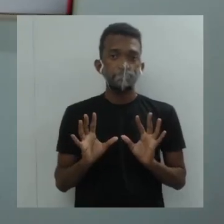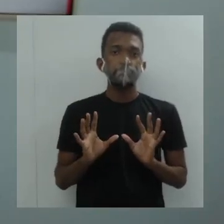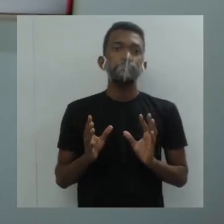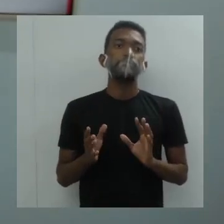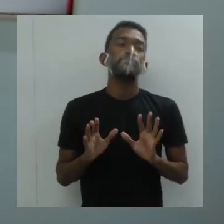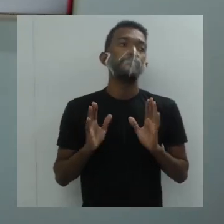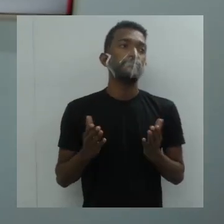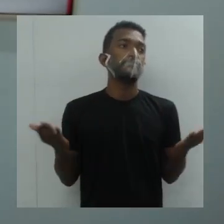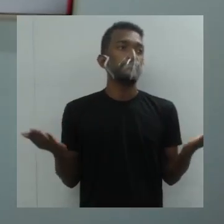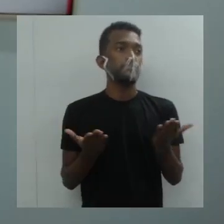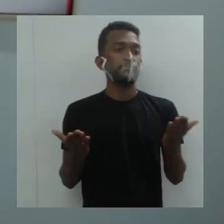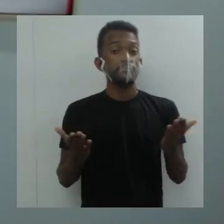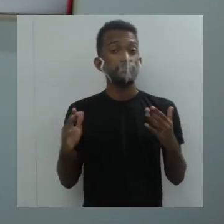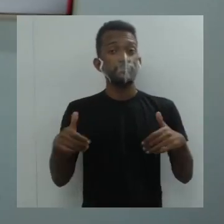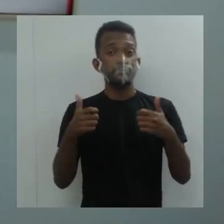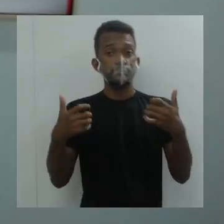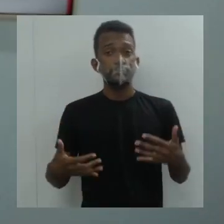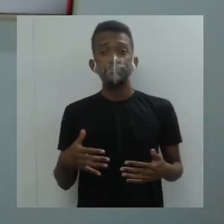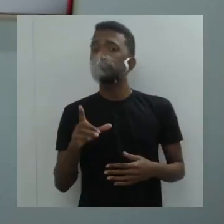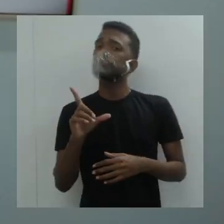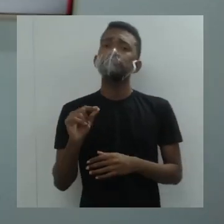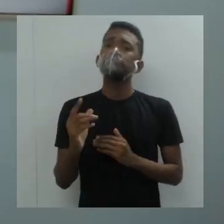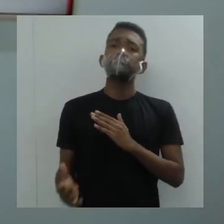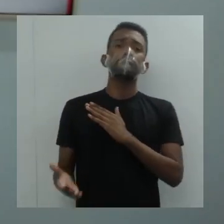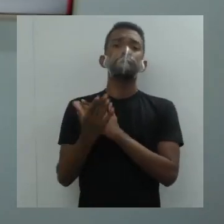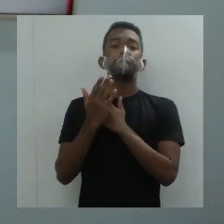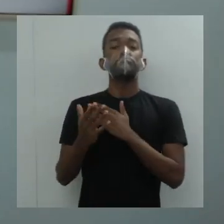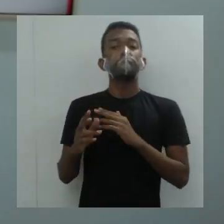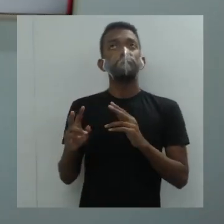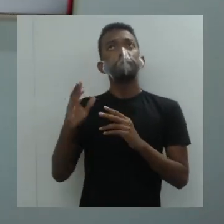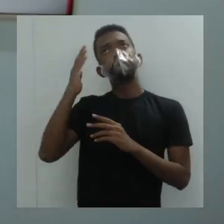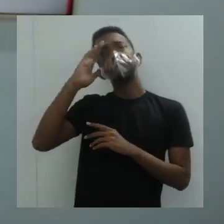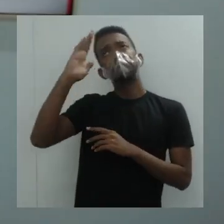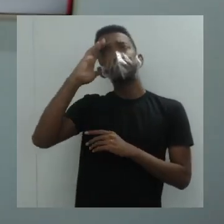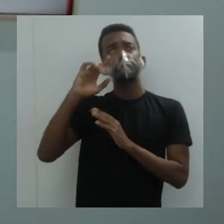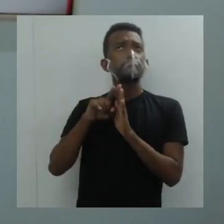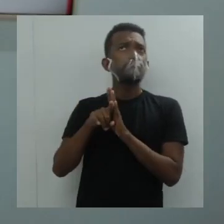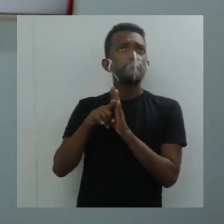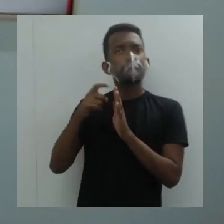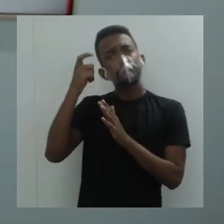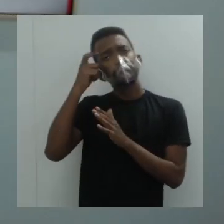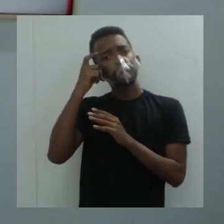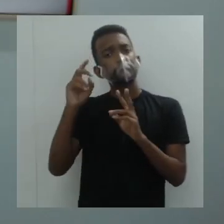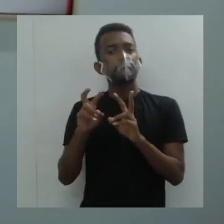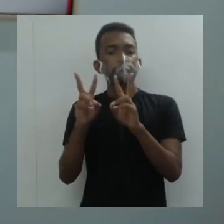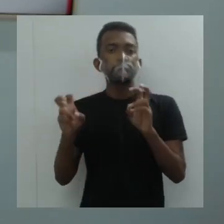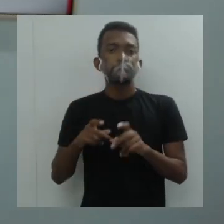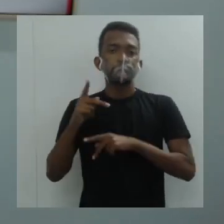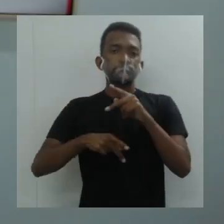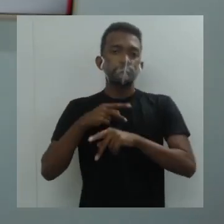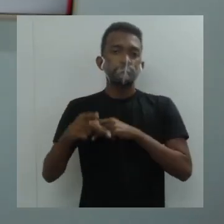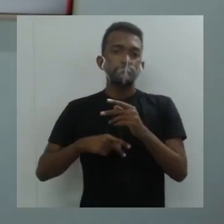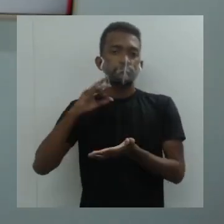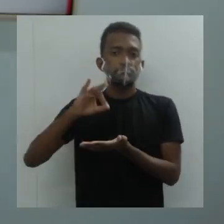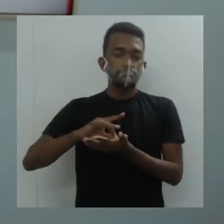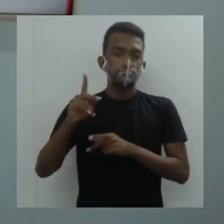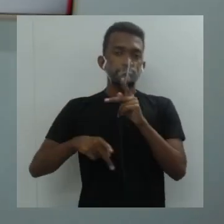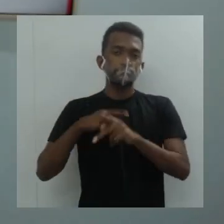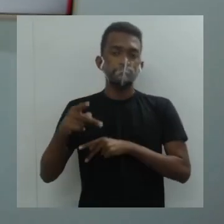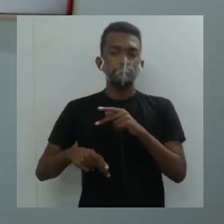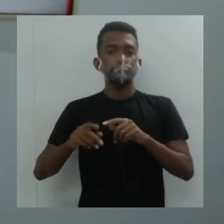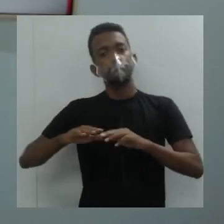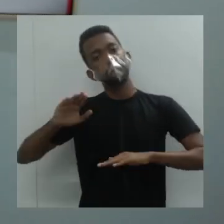Agora, sabe também quem nos ajuda a pensar em população absoluta e população